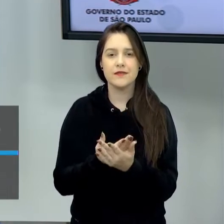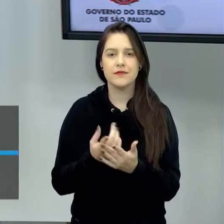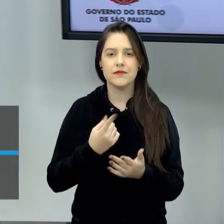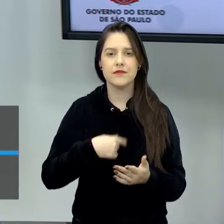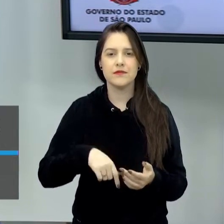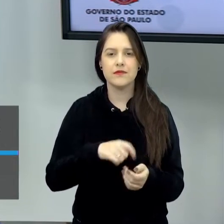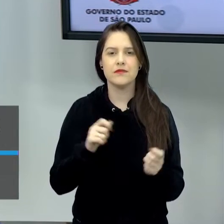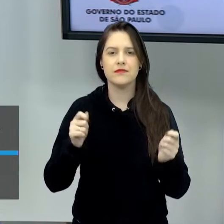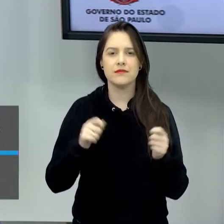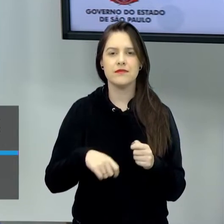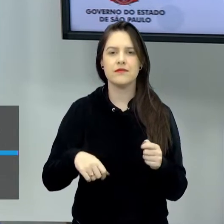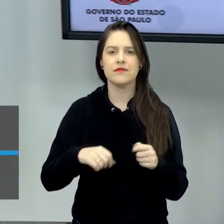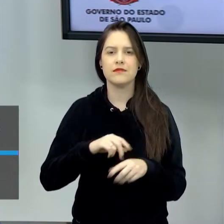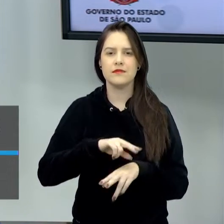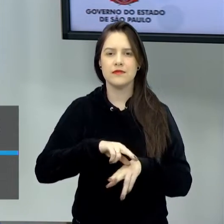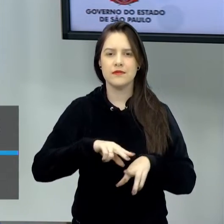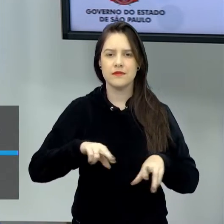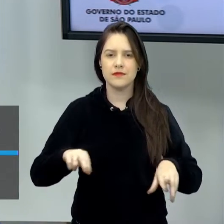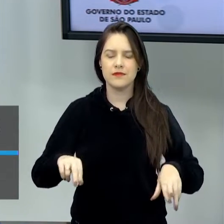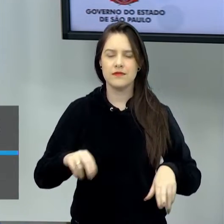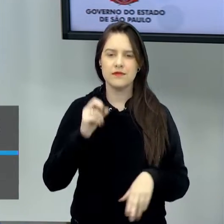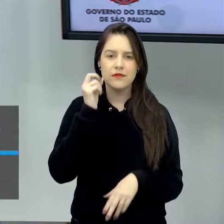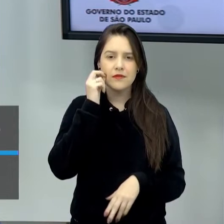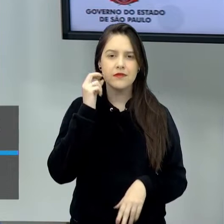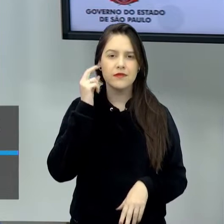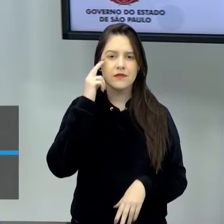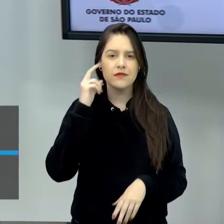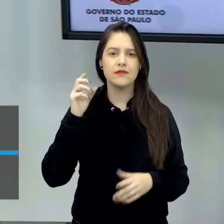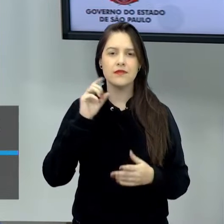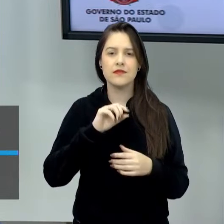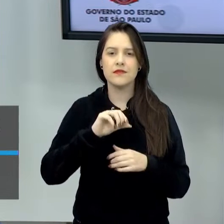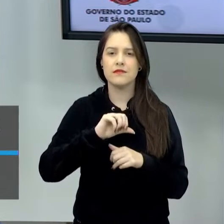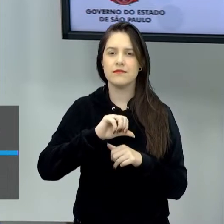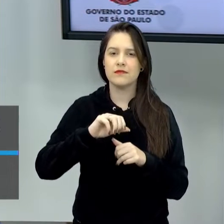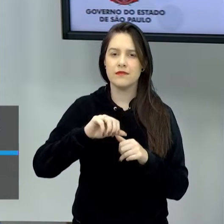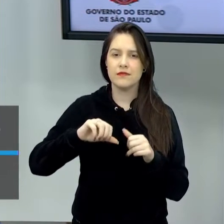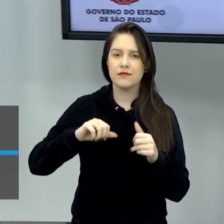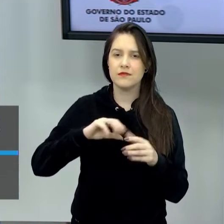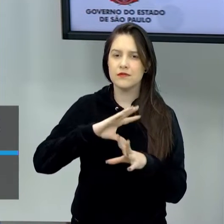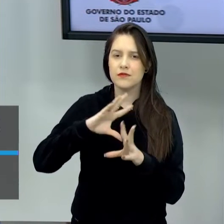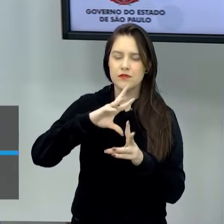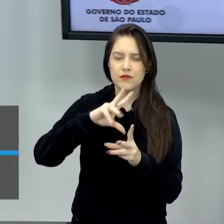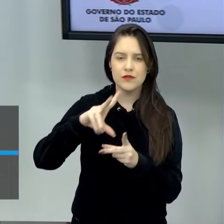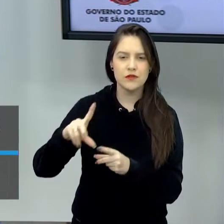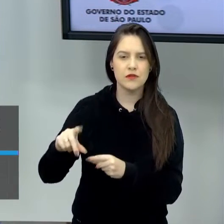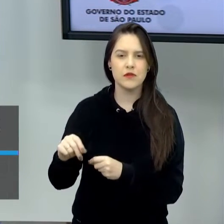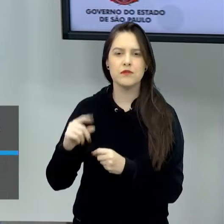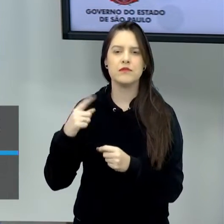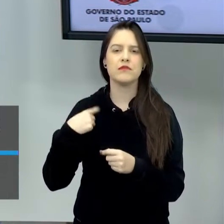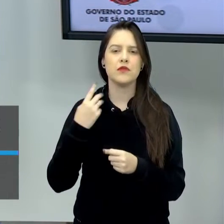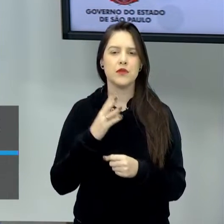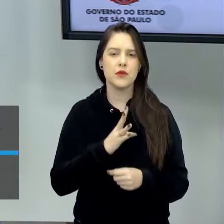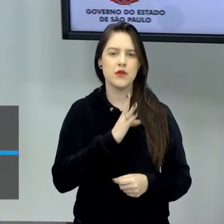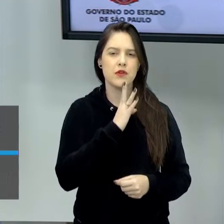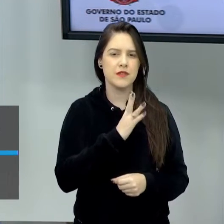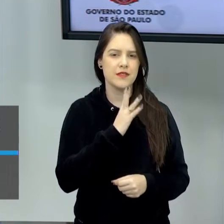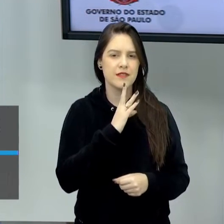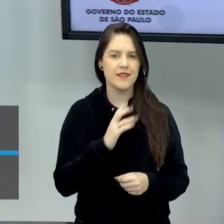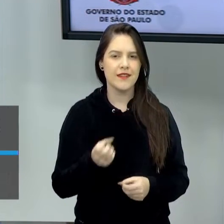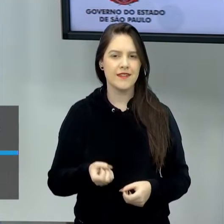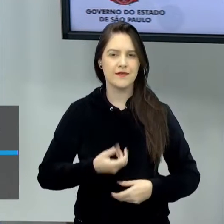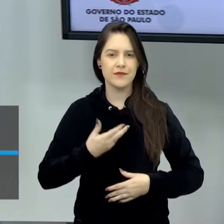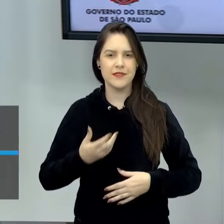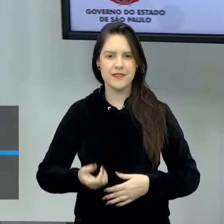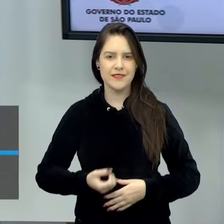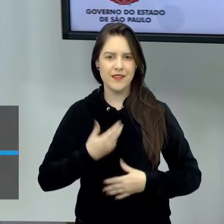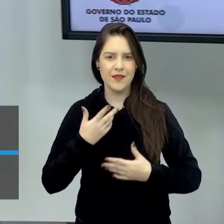vocês estão tratando das modalidades esportivas, mas pensando nos ODS